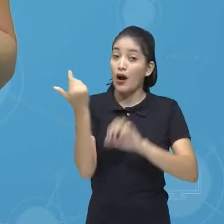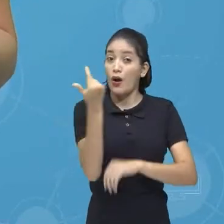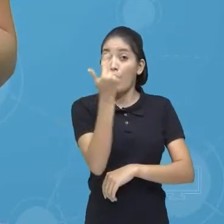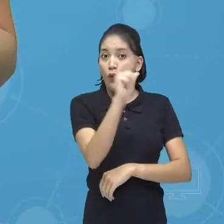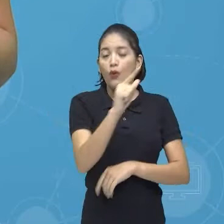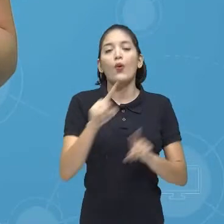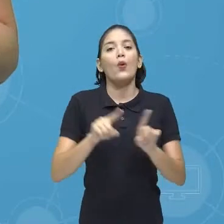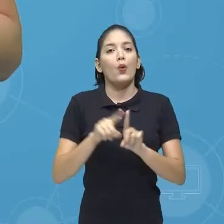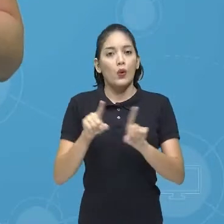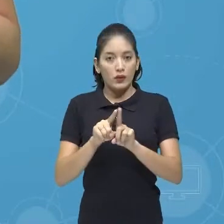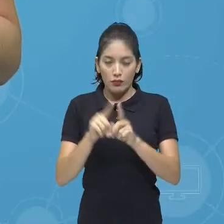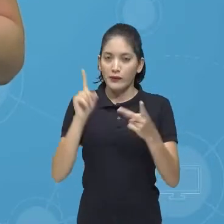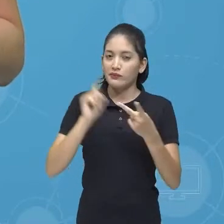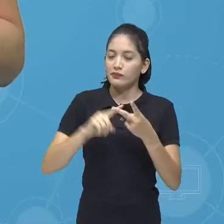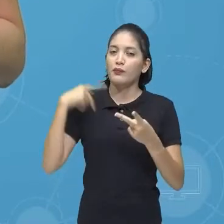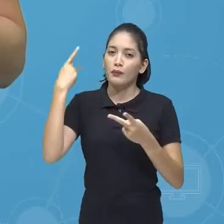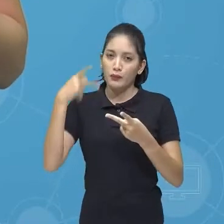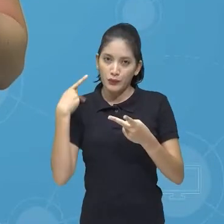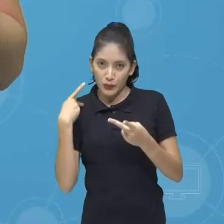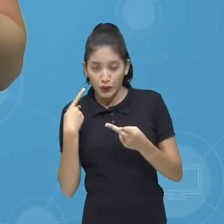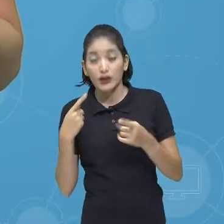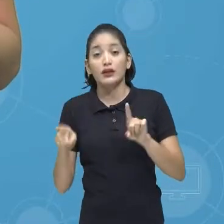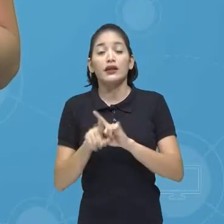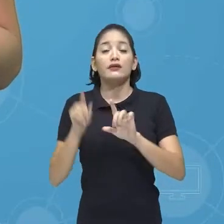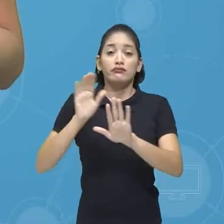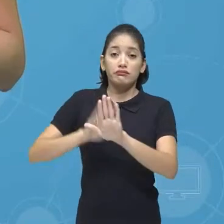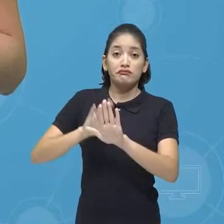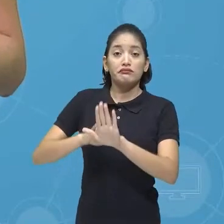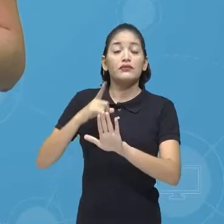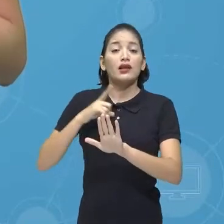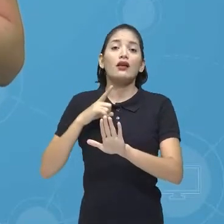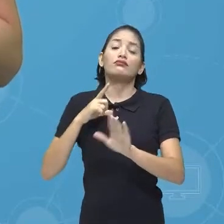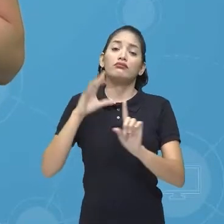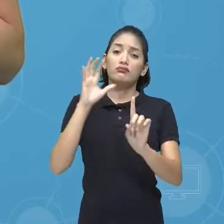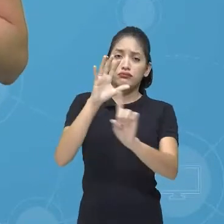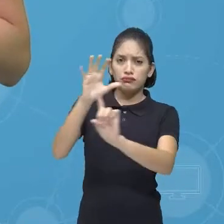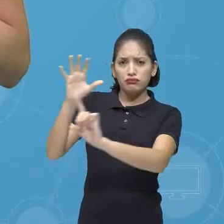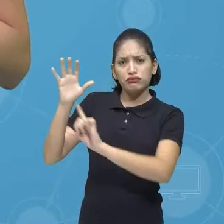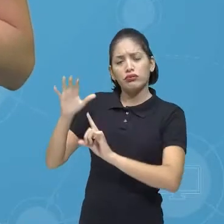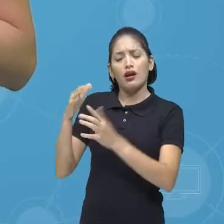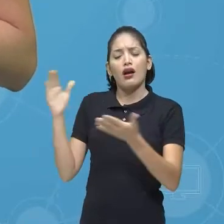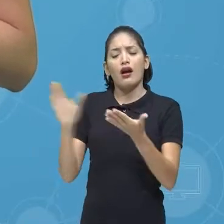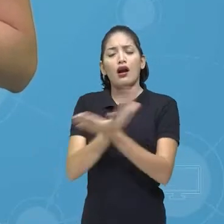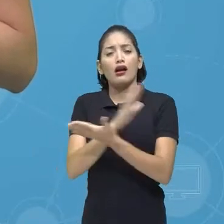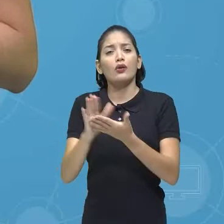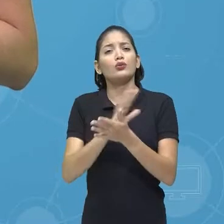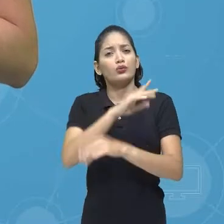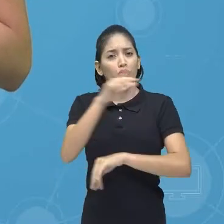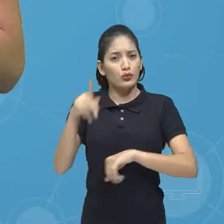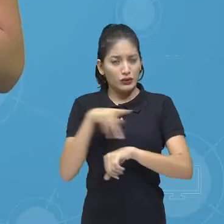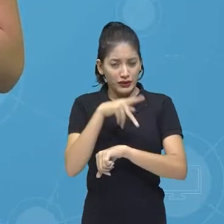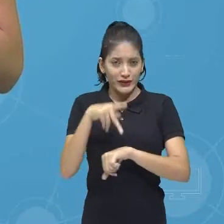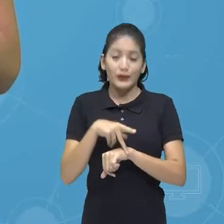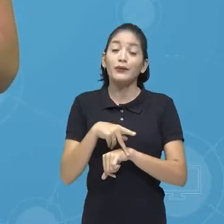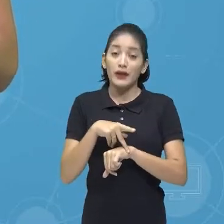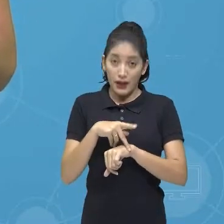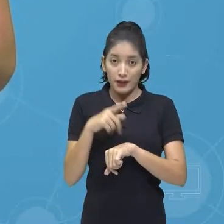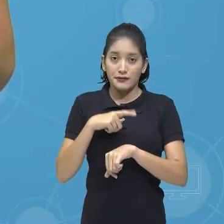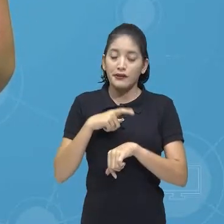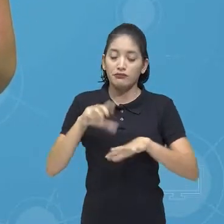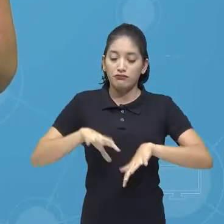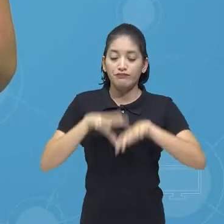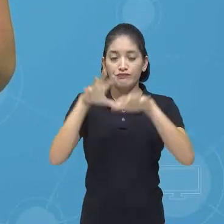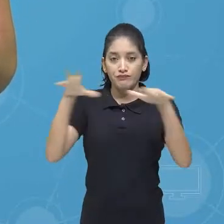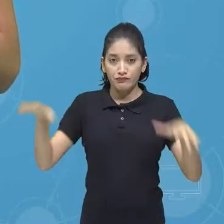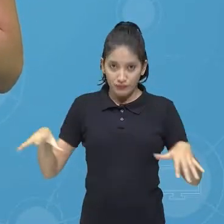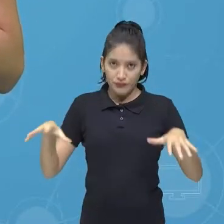questões políticas, né, ideológicas que influenciaram aí alguns desses países onde a gente tem essa divisão, né,